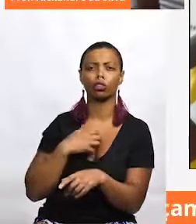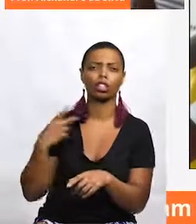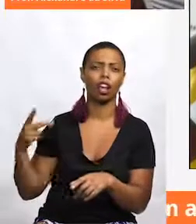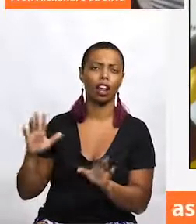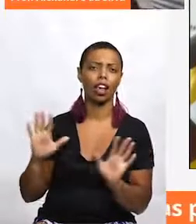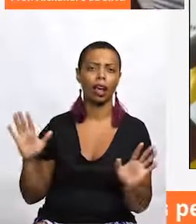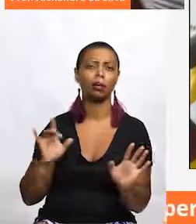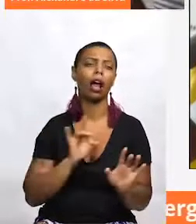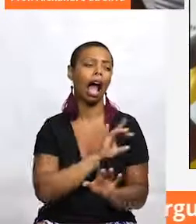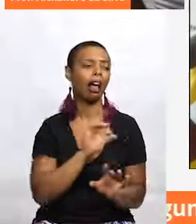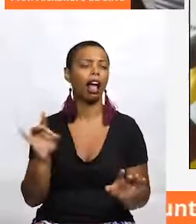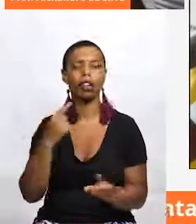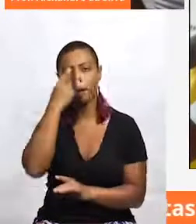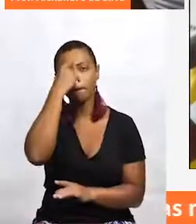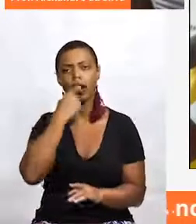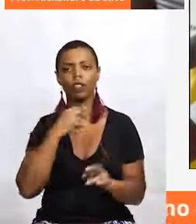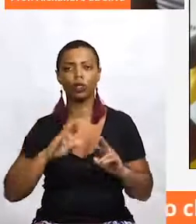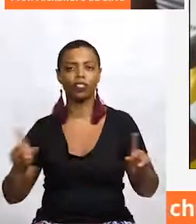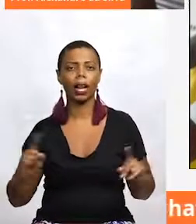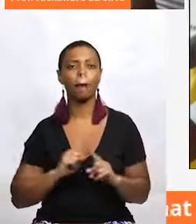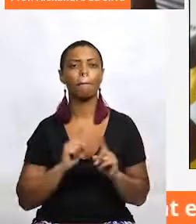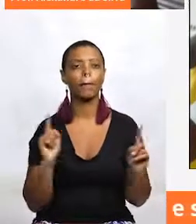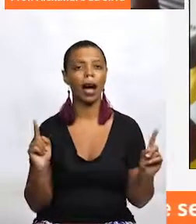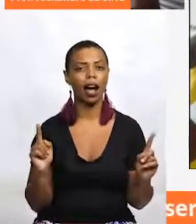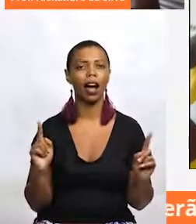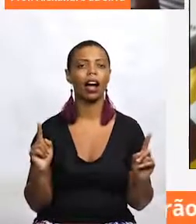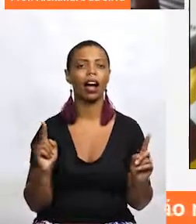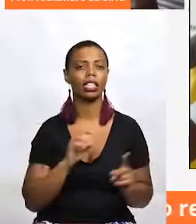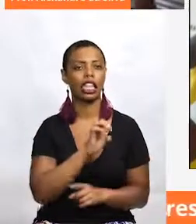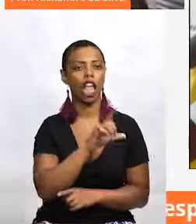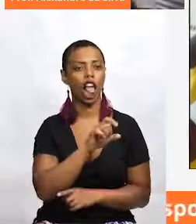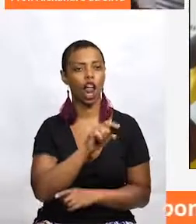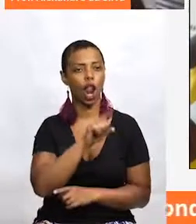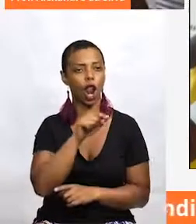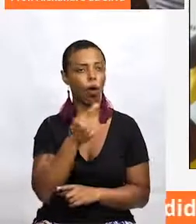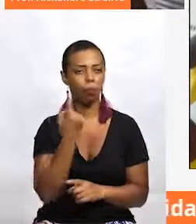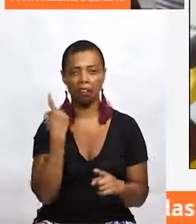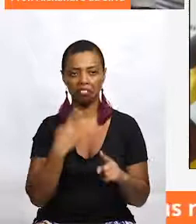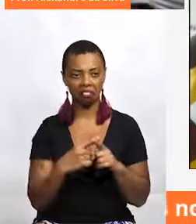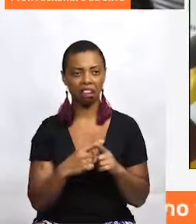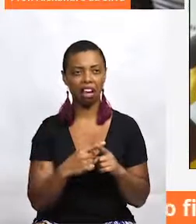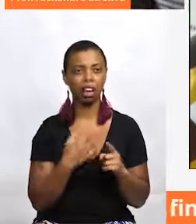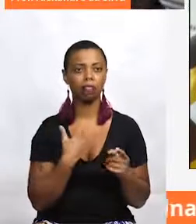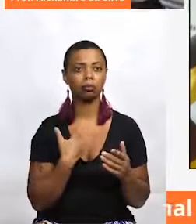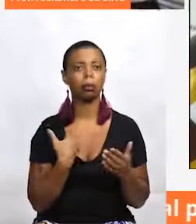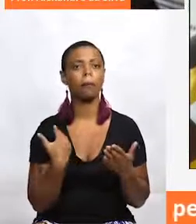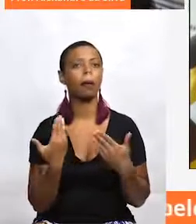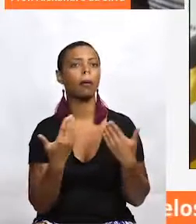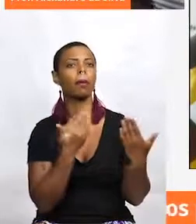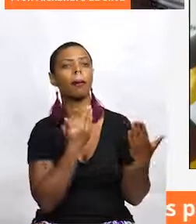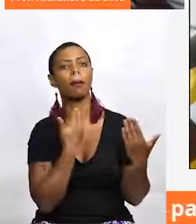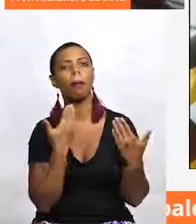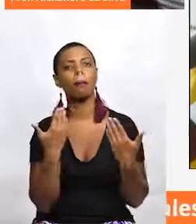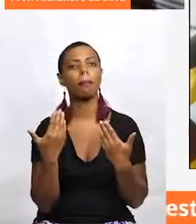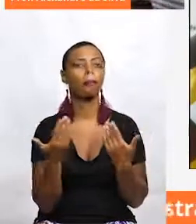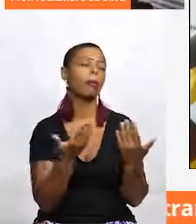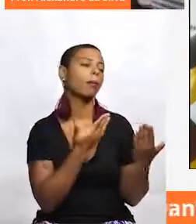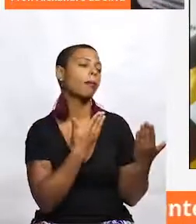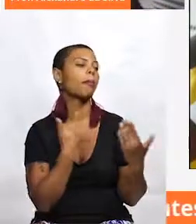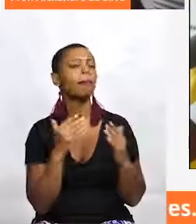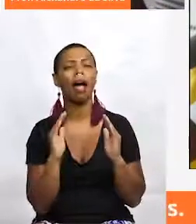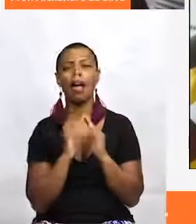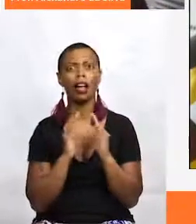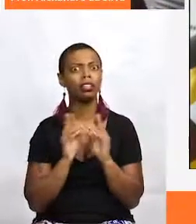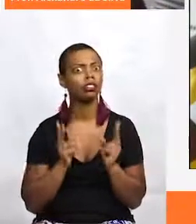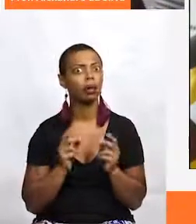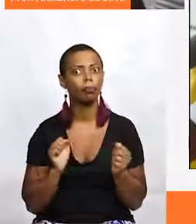um tem um perfil, mas a Elo, uma vez, né, numa conversa aqui, ainda mais em home office, a gente fica em muitos momentos